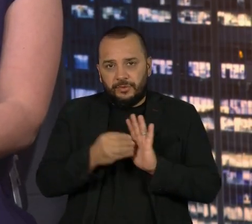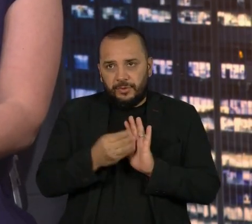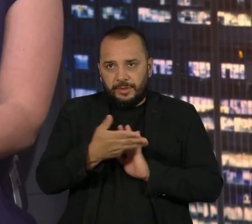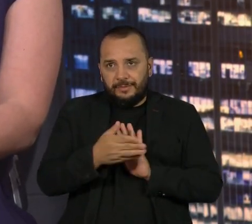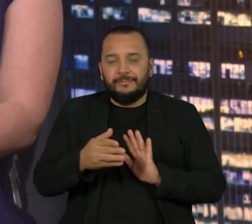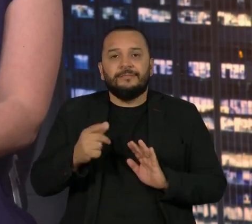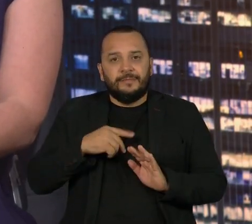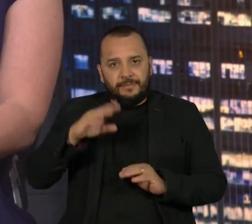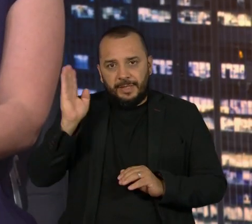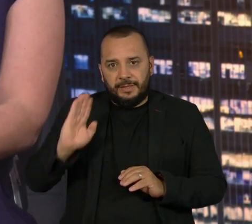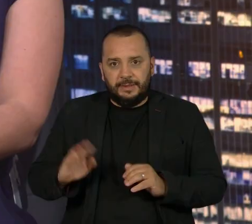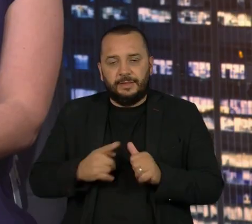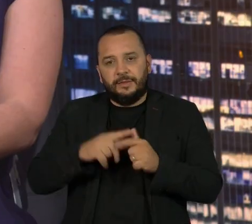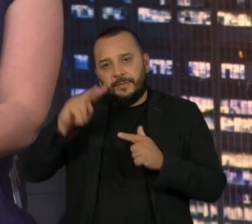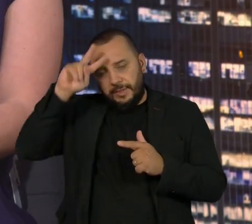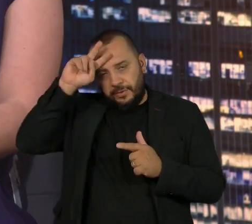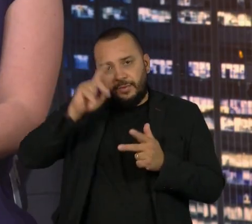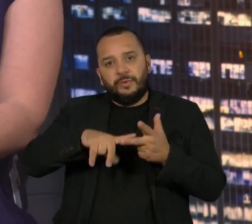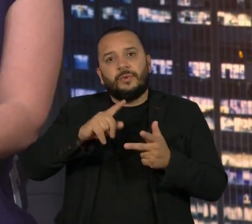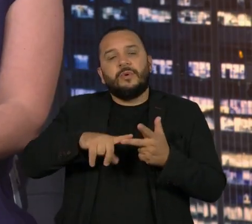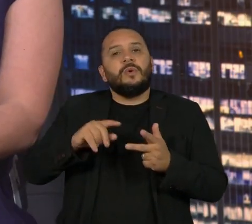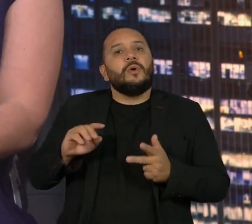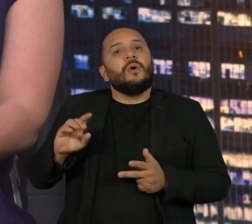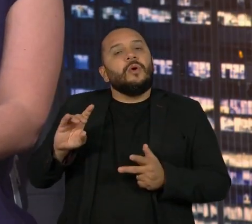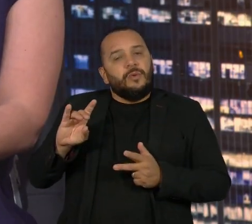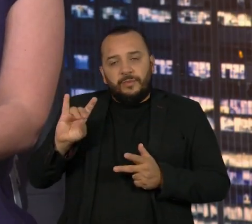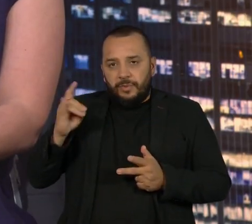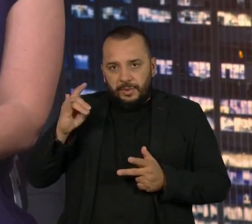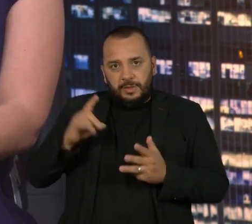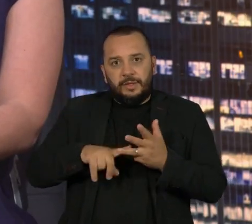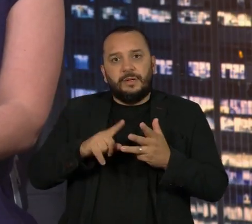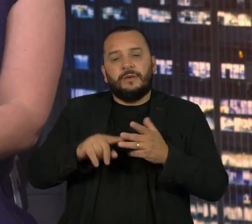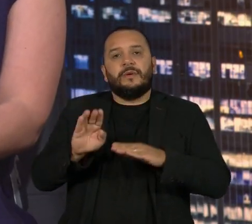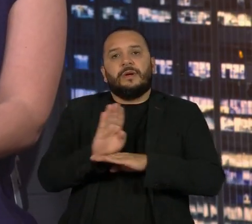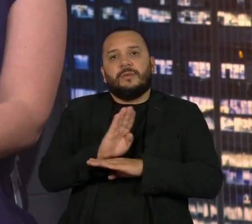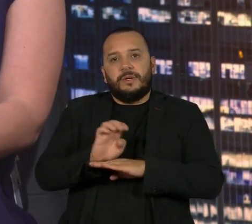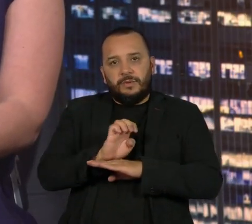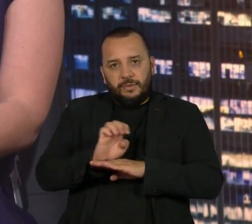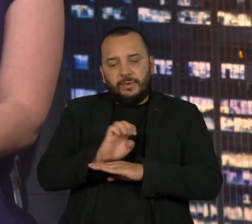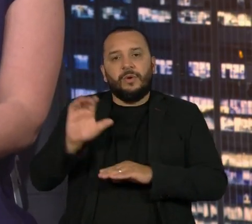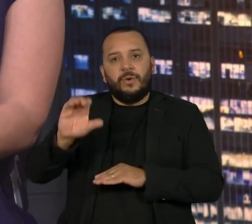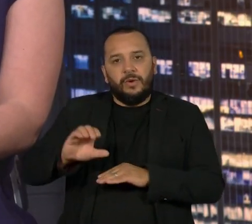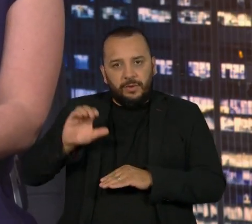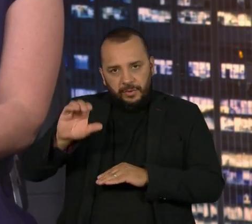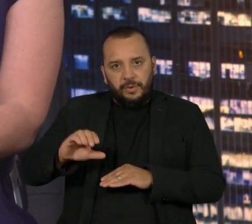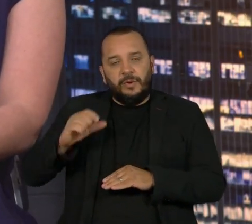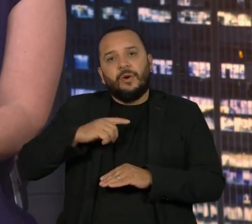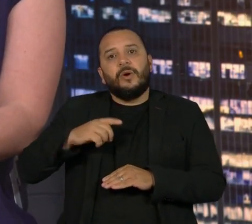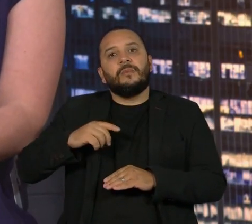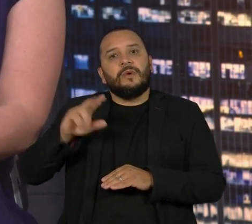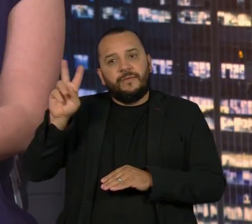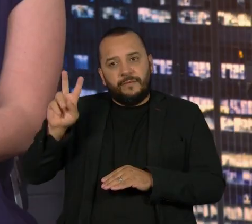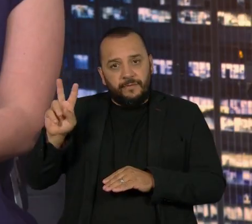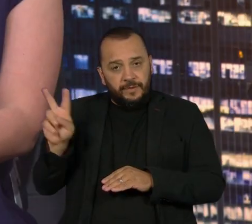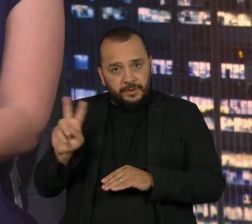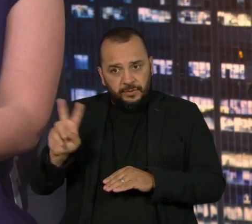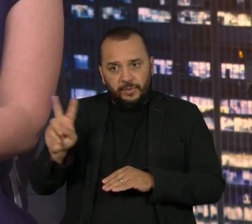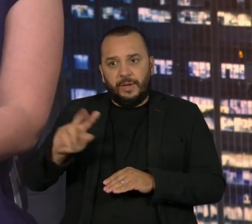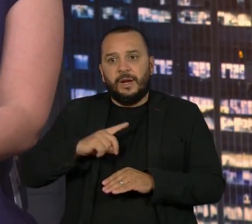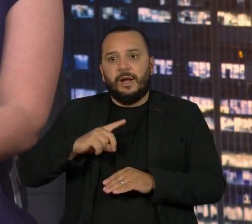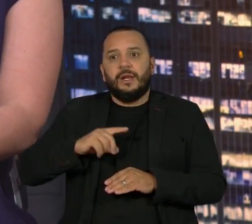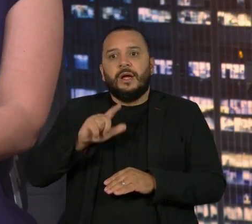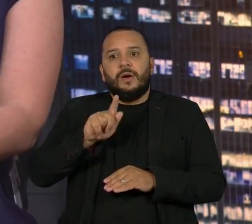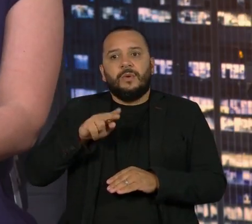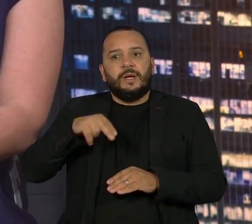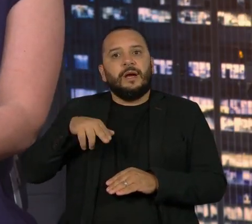Além do Brasil, Peru, Bolívia, Equador, Colômbia, Venezuela, Guiana Francesa, Guiana e Suriname. E